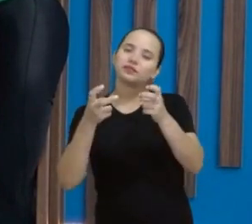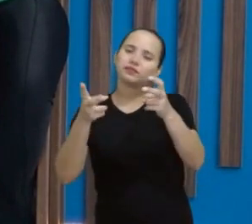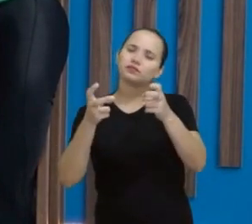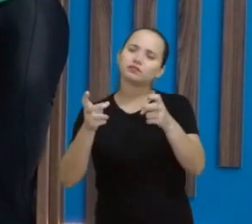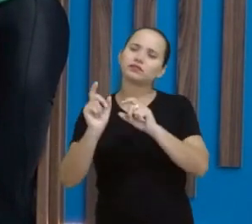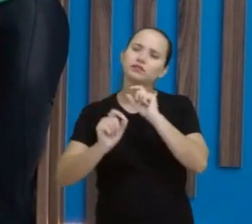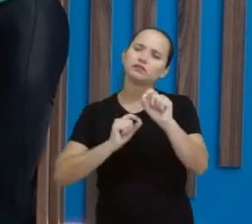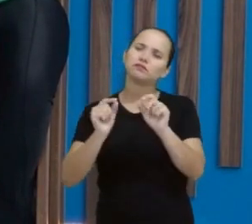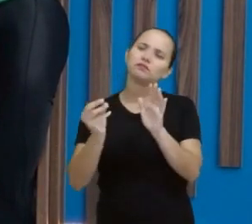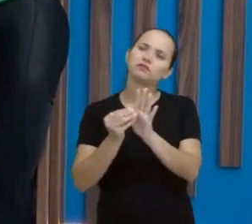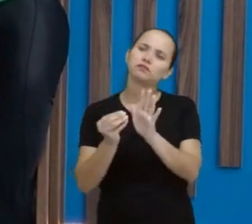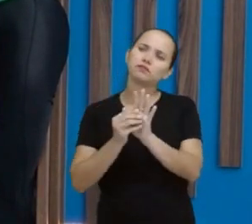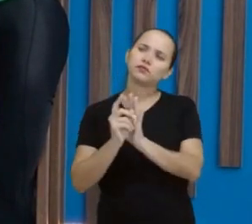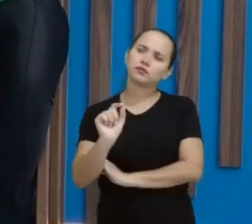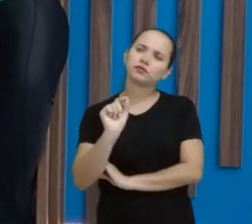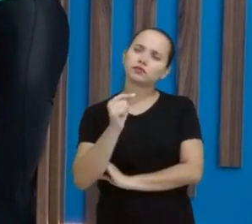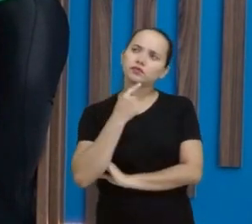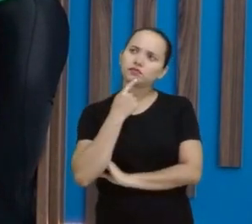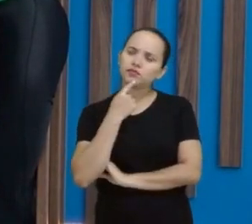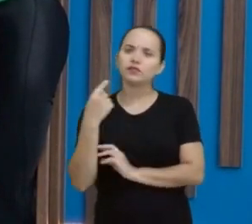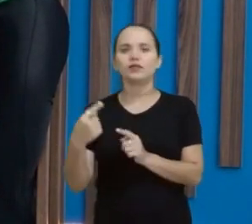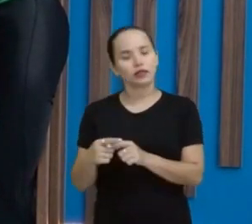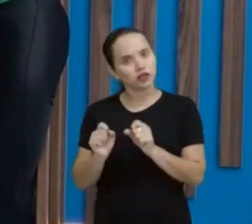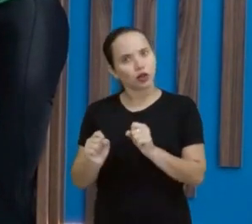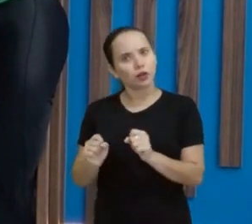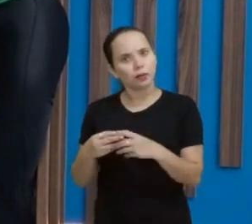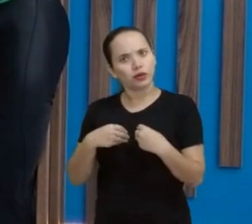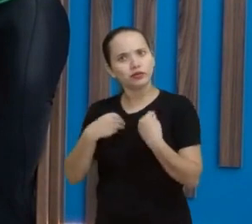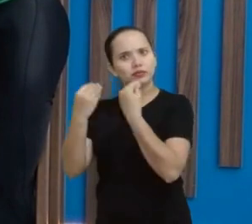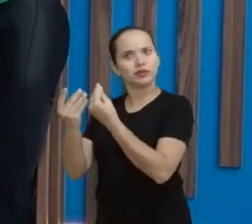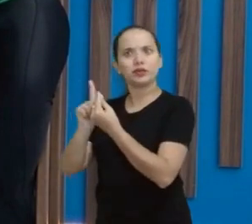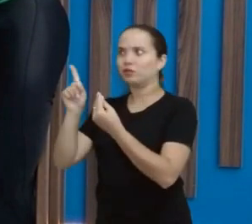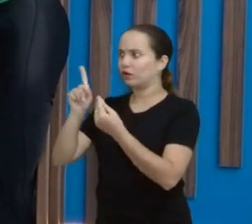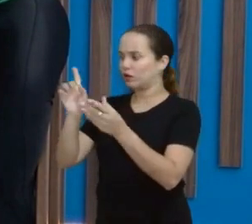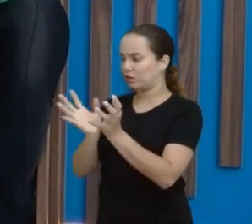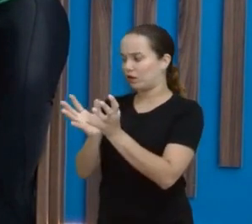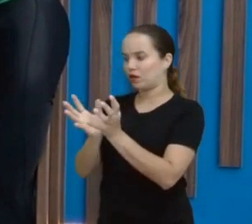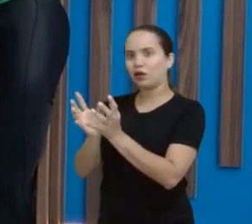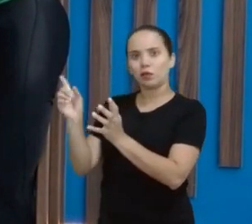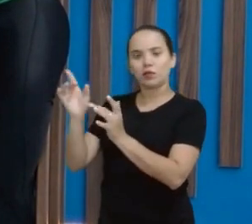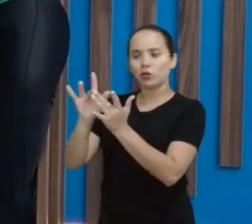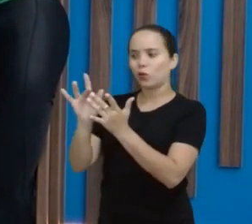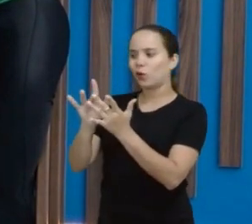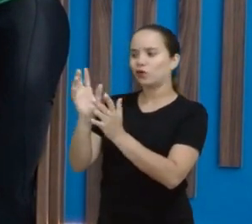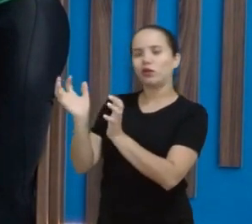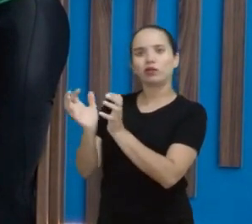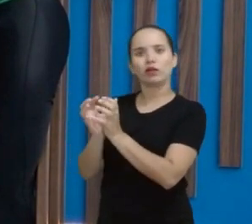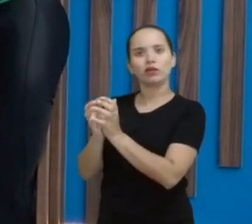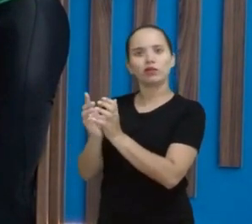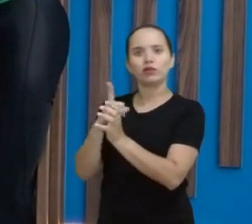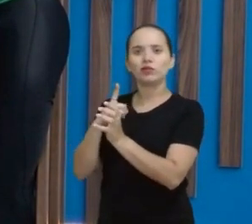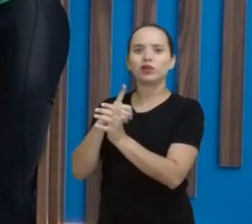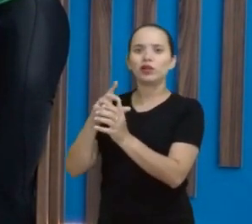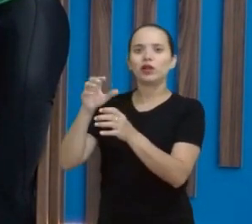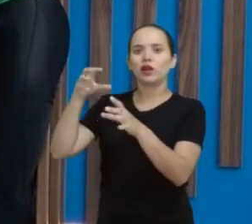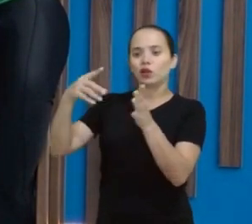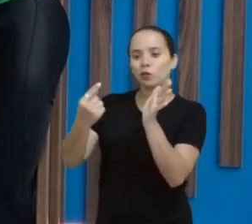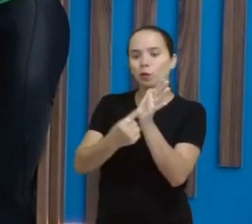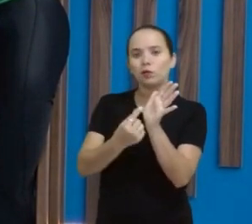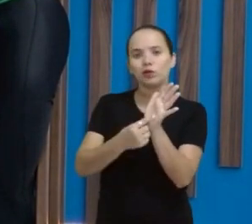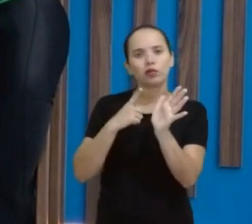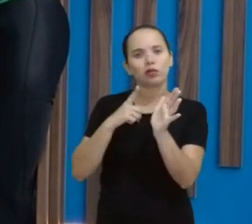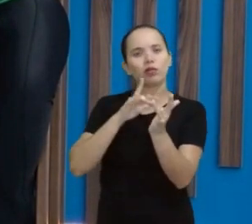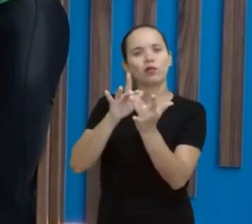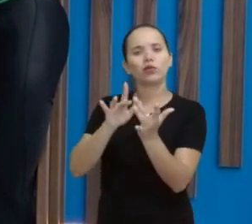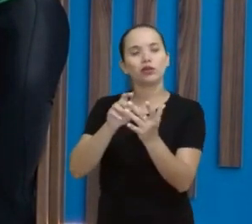que que falta, porque a gente pode até mandar lá para o pessoal do Conecta Recife. Exatamente, né? No próprio aplicativo tem lá para entrar em contato, tudinho, então diz,